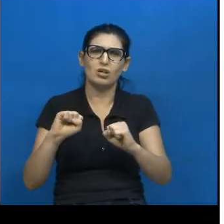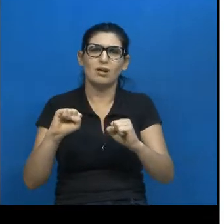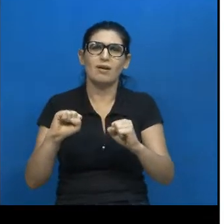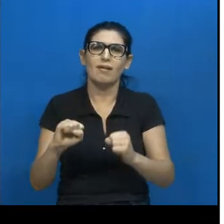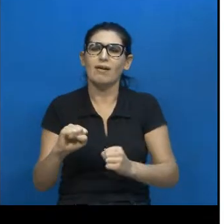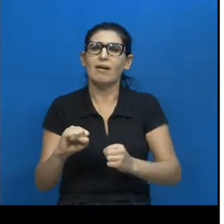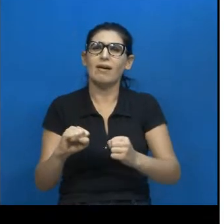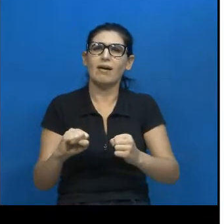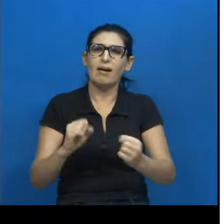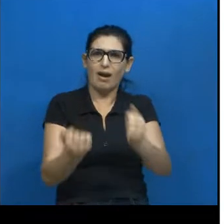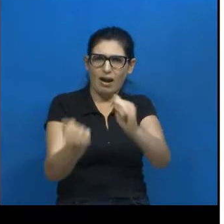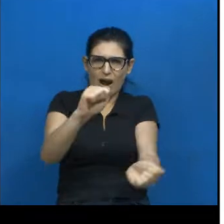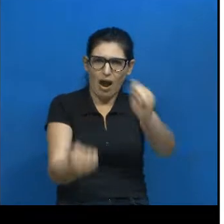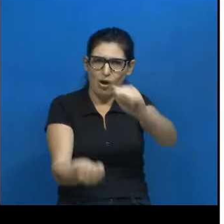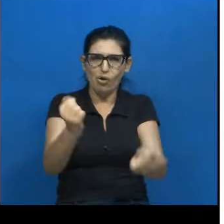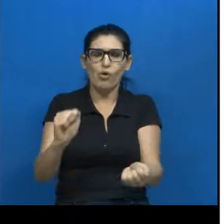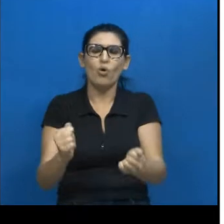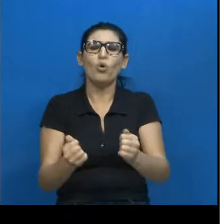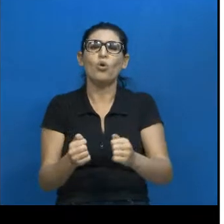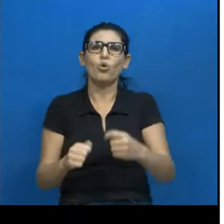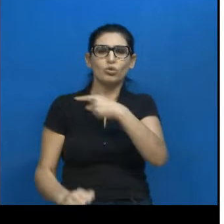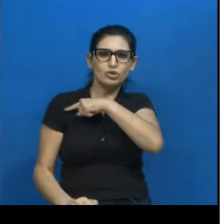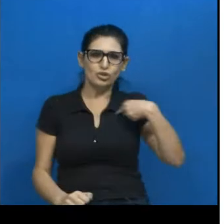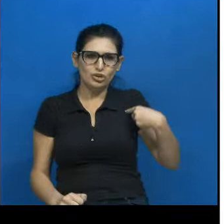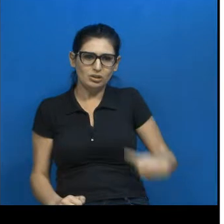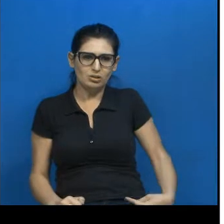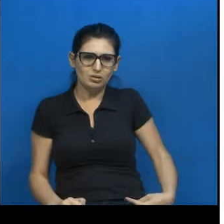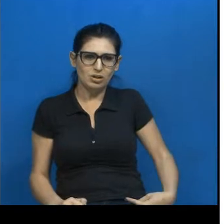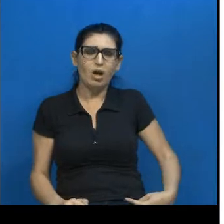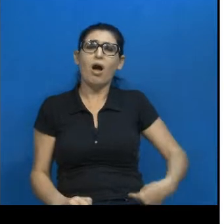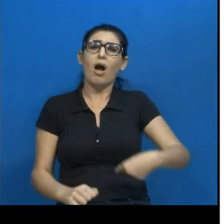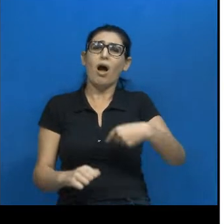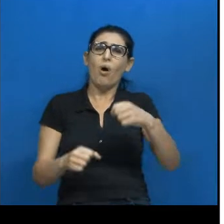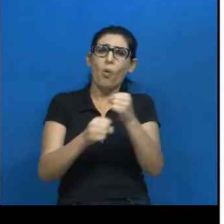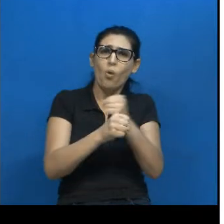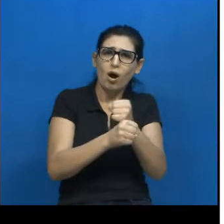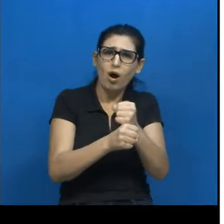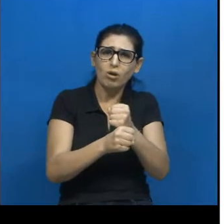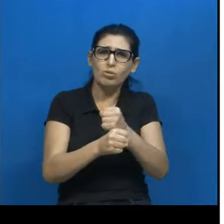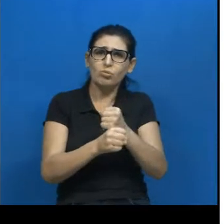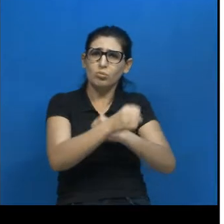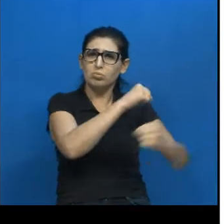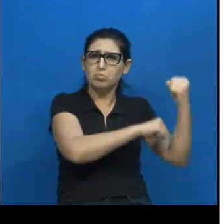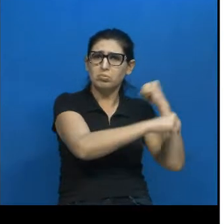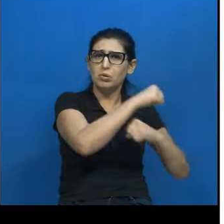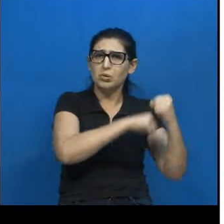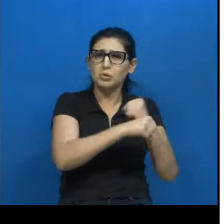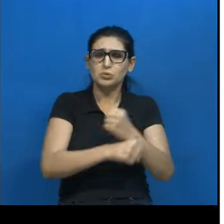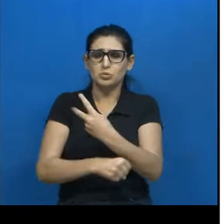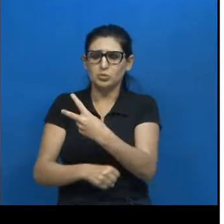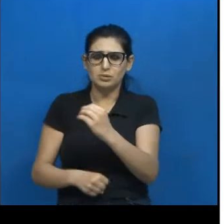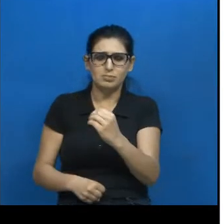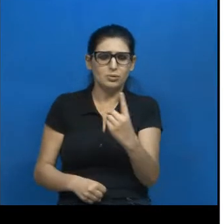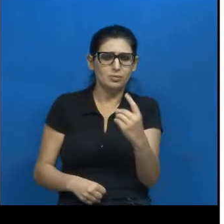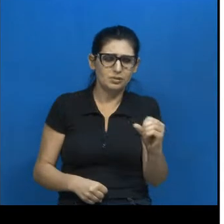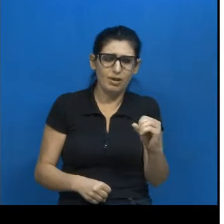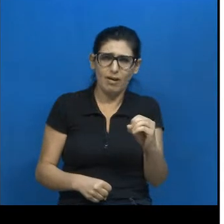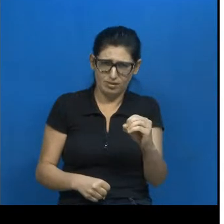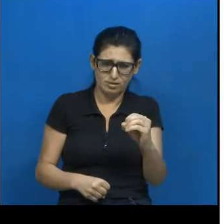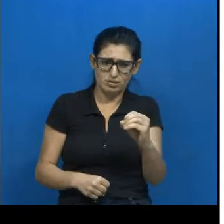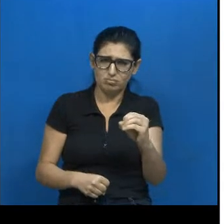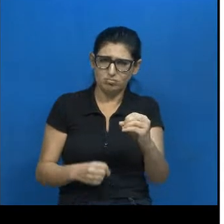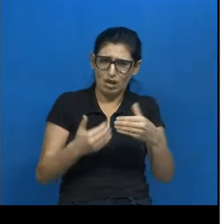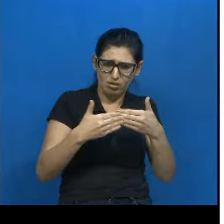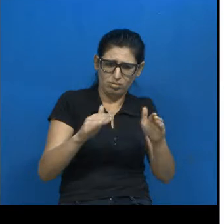2010. Então, mudou a característica da cidade nossa. A cidade nossa, qual que é o conceito? No passado era no centro,